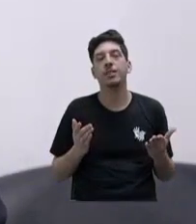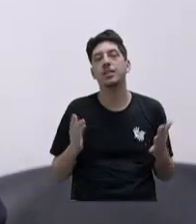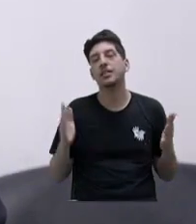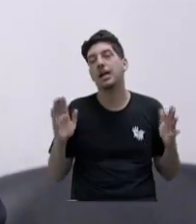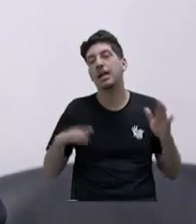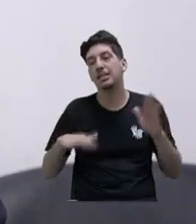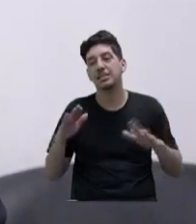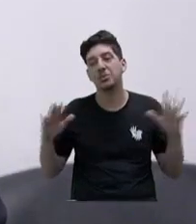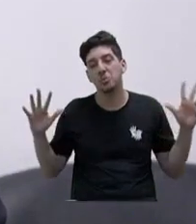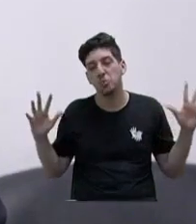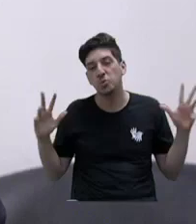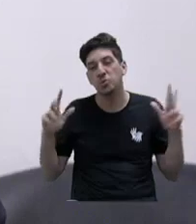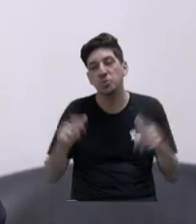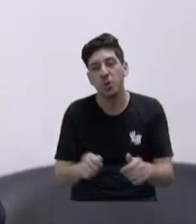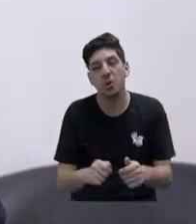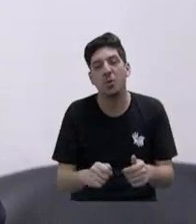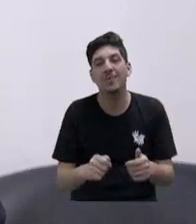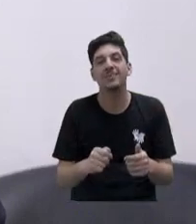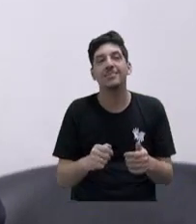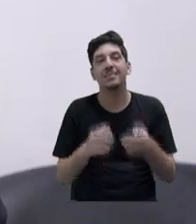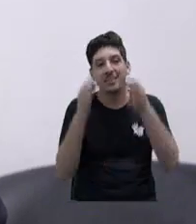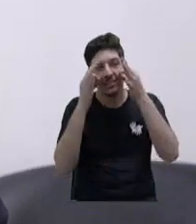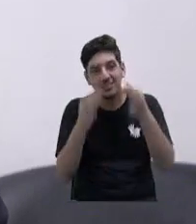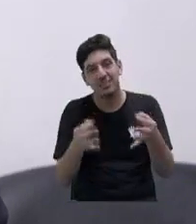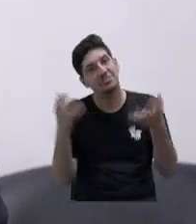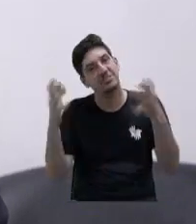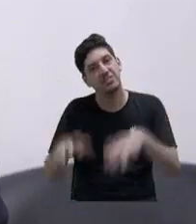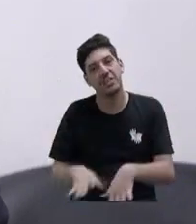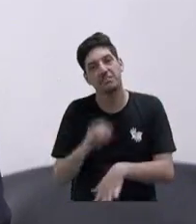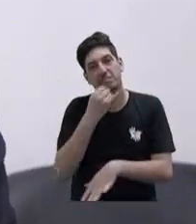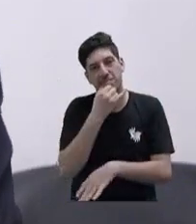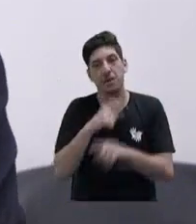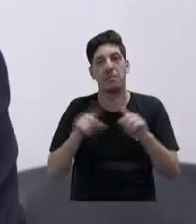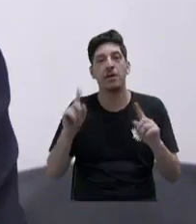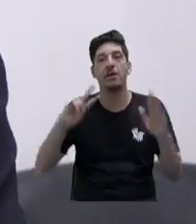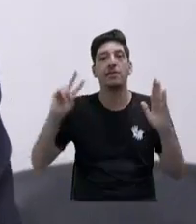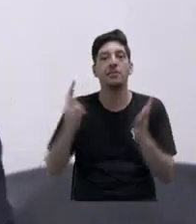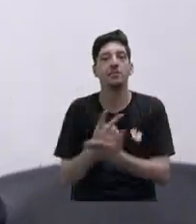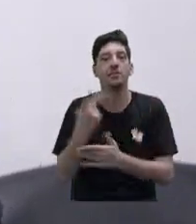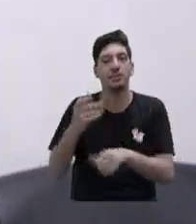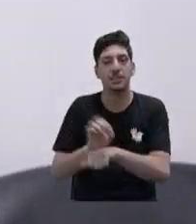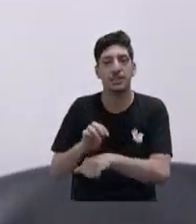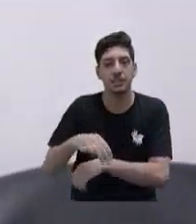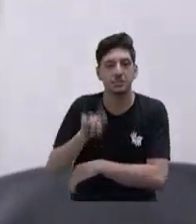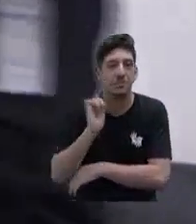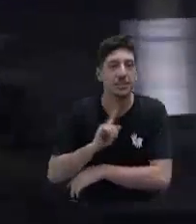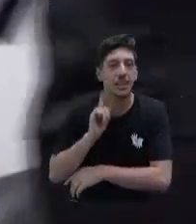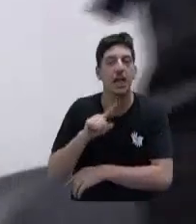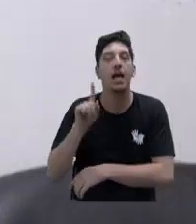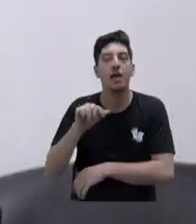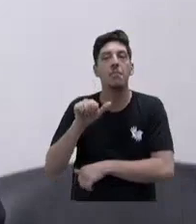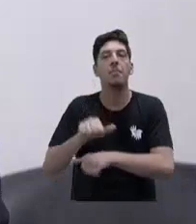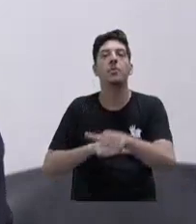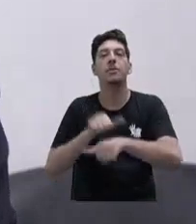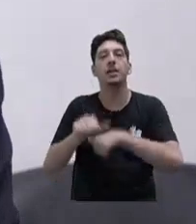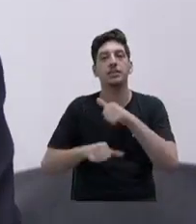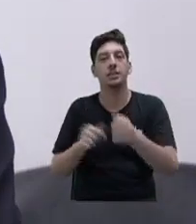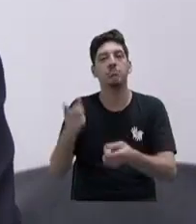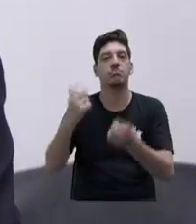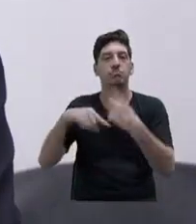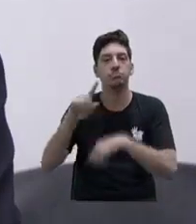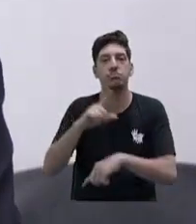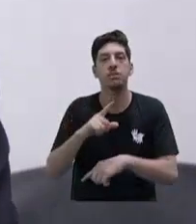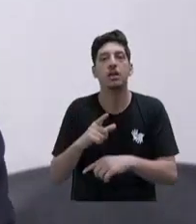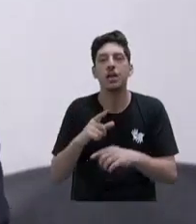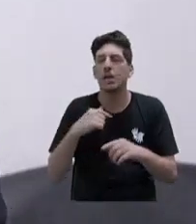às vezes, querem enxergar isso. Né, mas o que está acontecendo nesse nosso estado é uma revolução, né, e eu não tenho